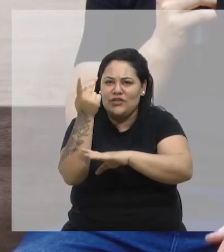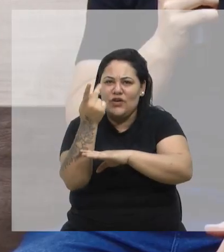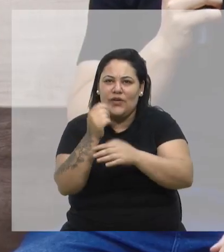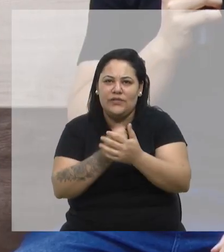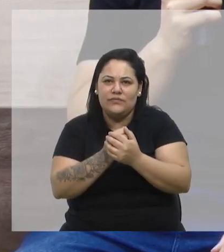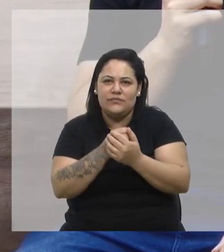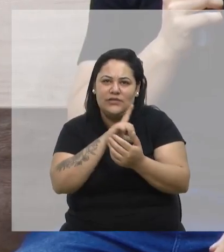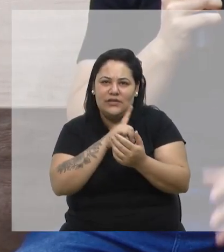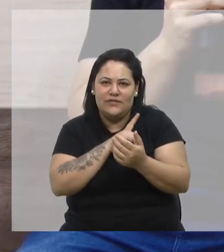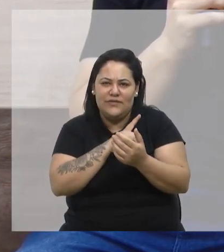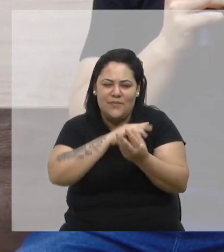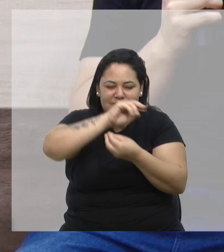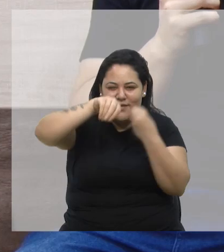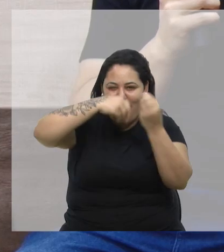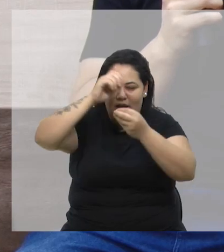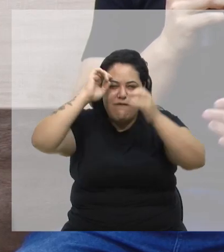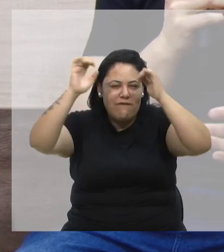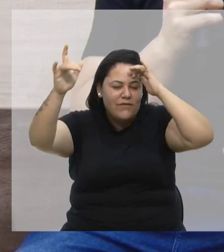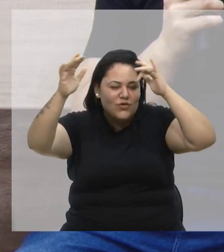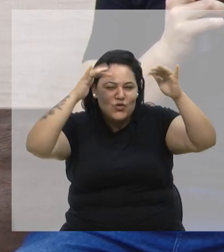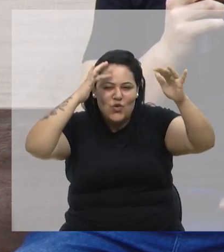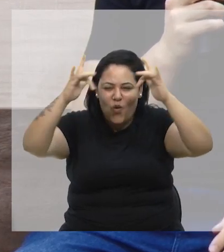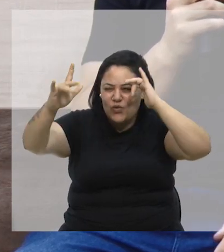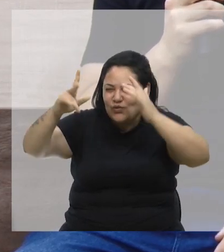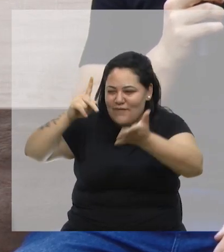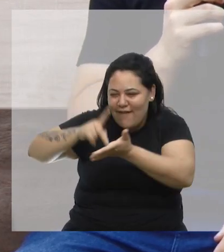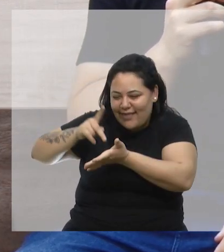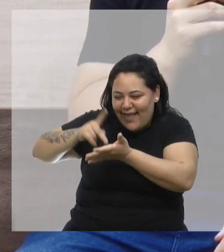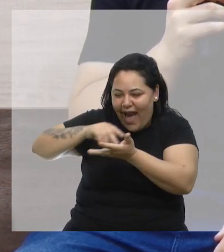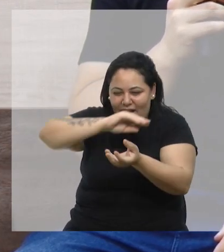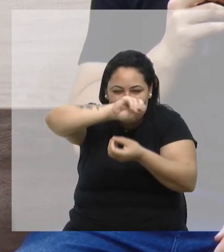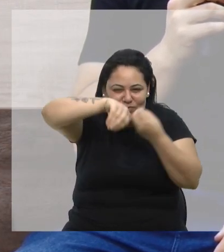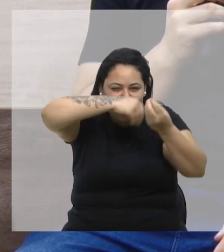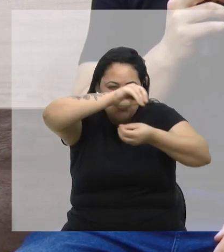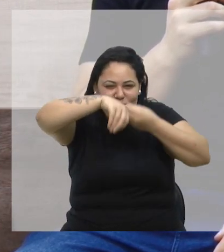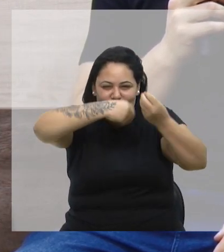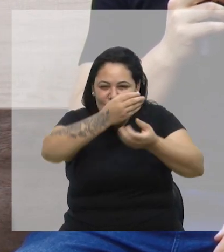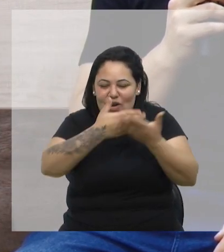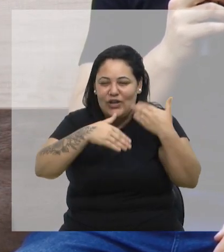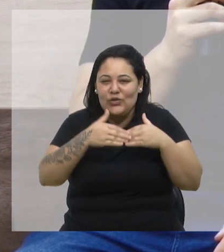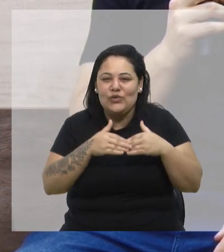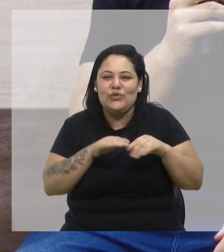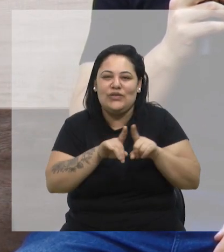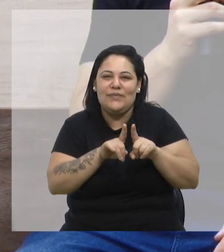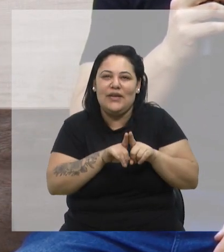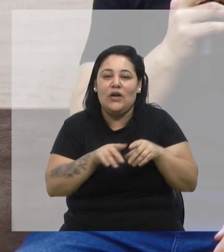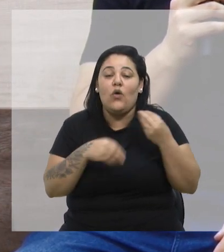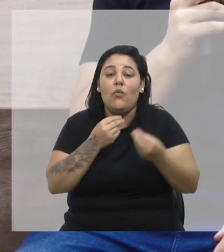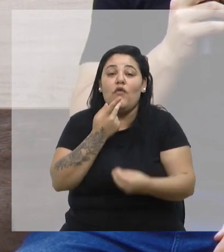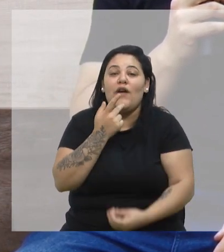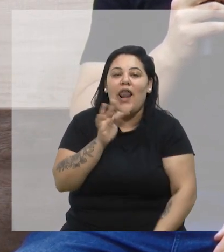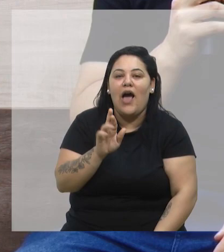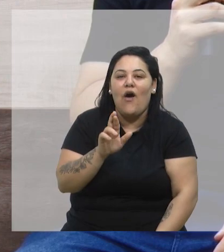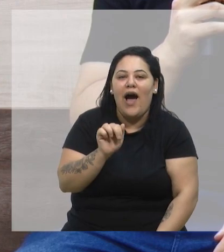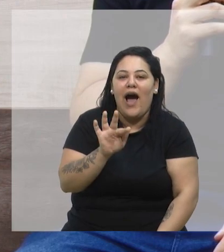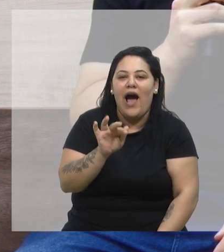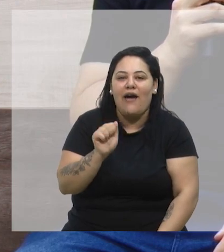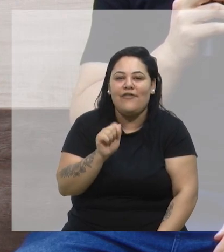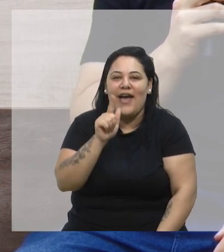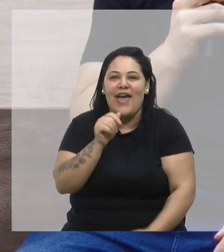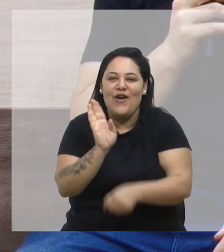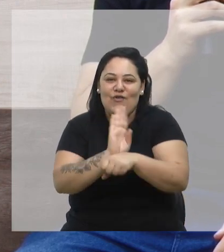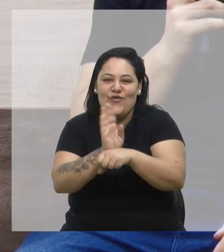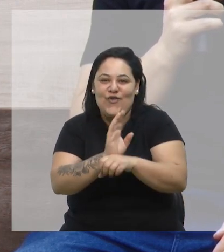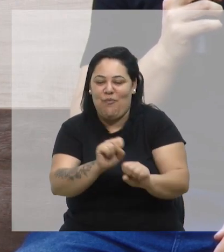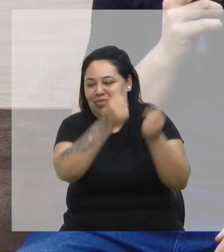uma ficção científica misturada com fantasia e, como diz o Rafael, um dos coautores, ele diz que